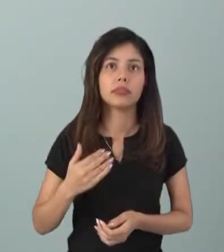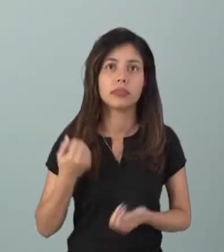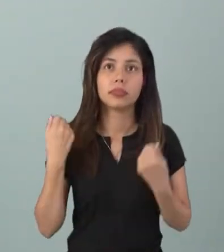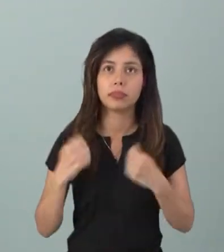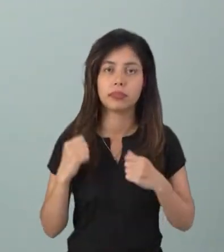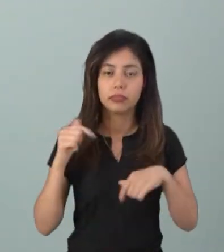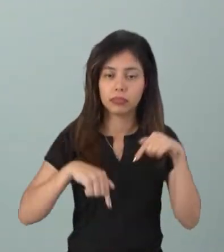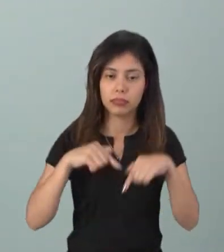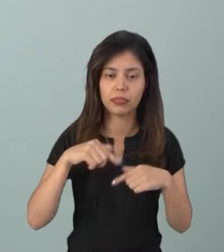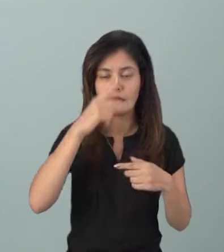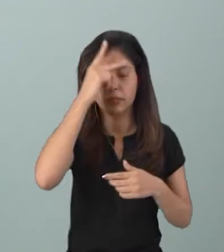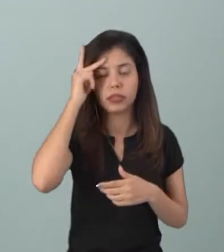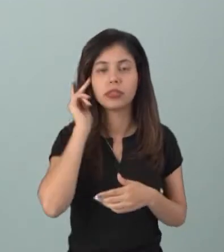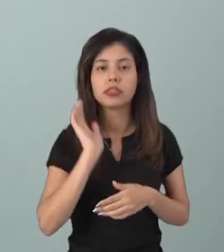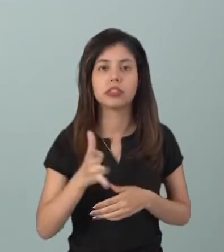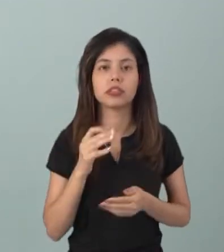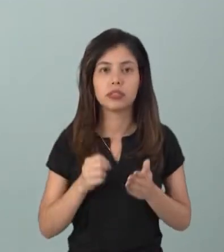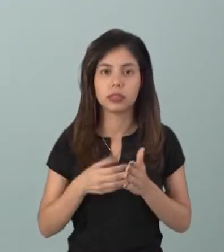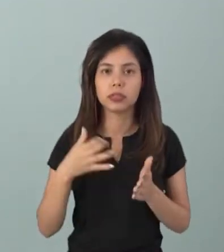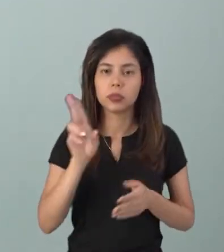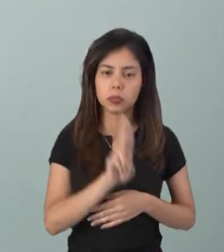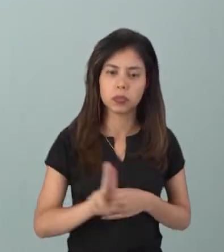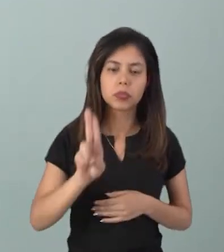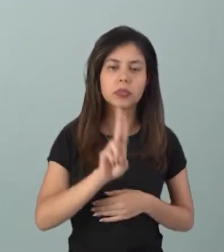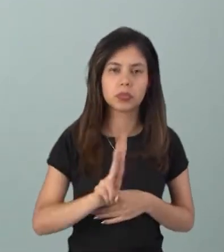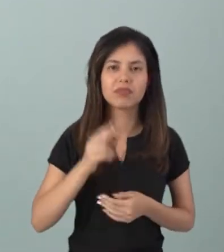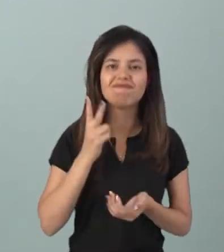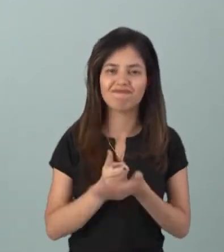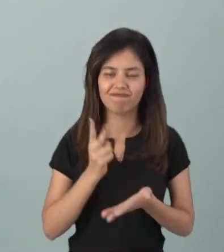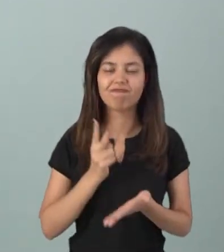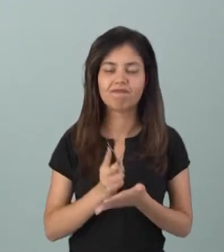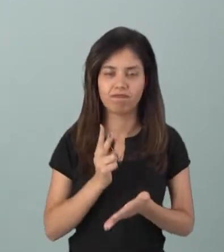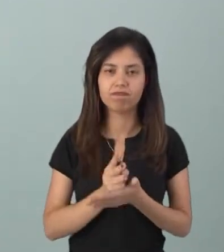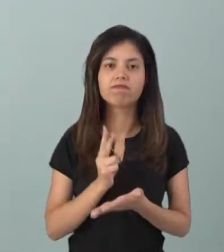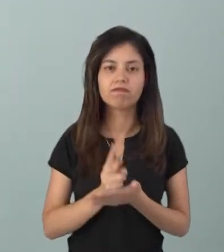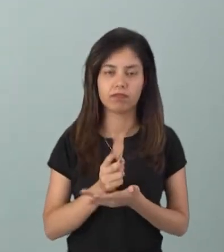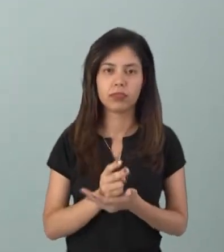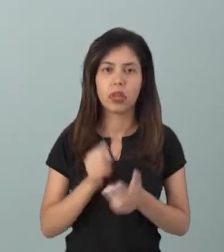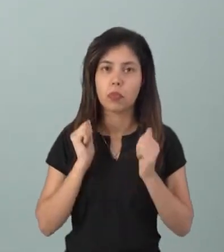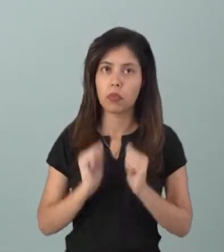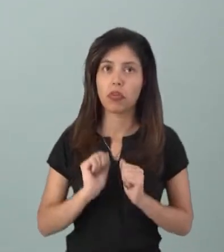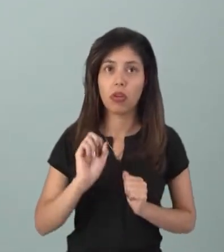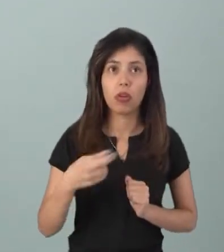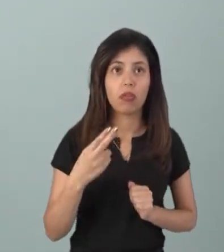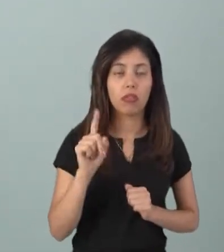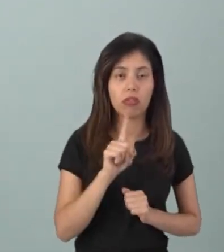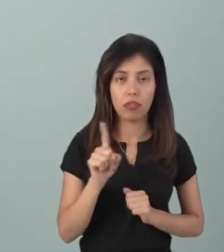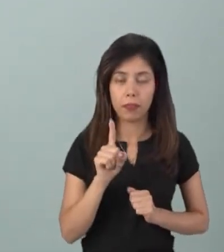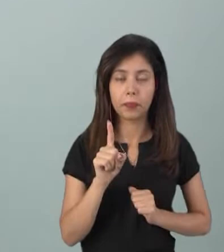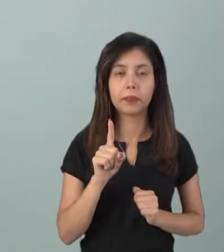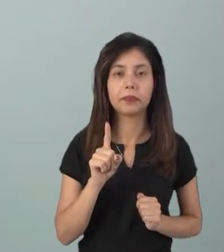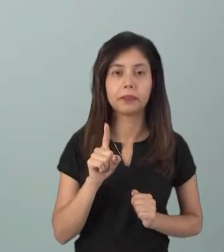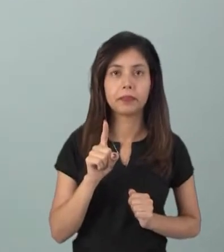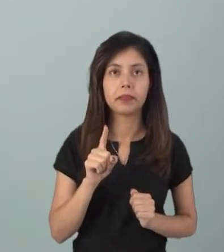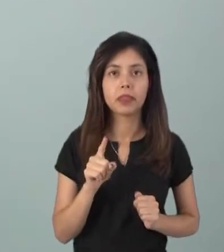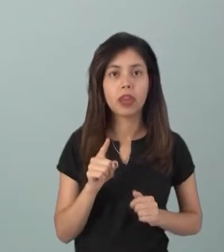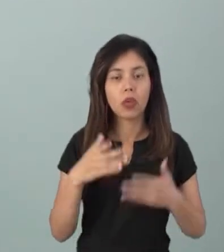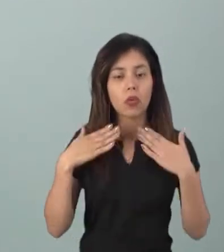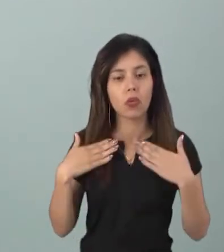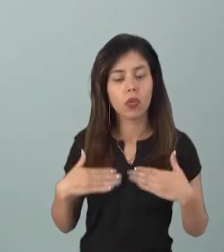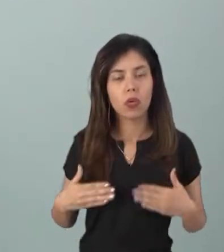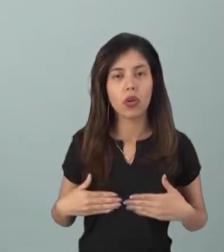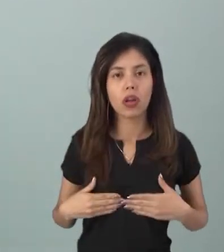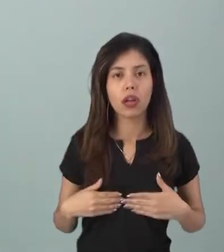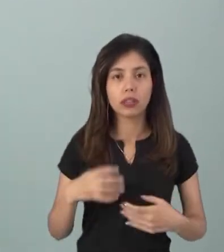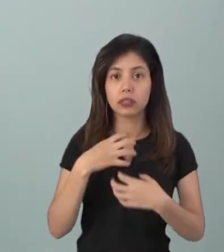química, significa que a pessoa já faz tanto uso daquela droga, seja ela permitida ou não permitida, que o seu corpo